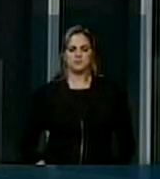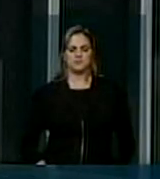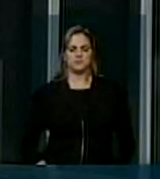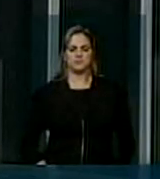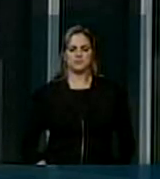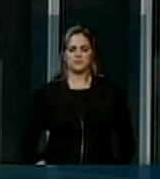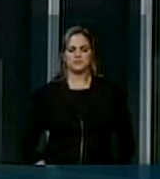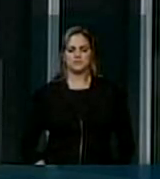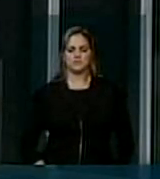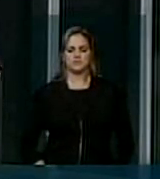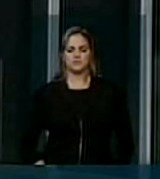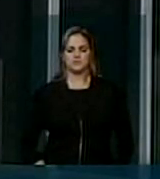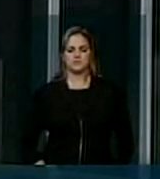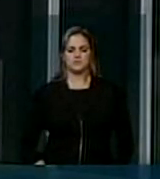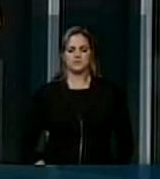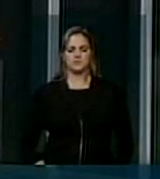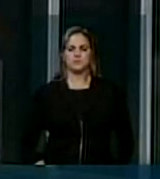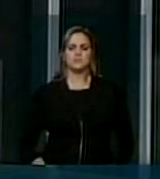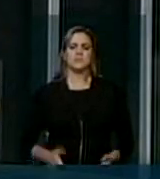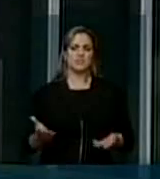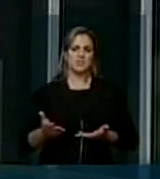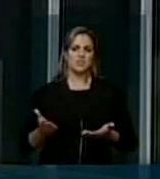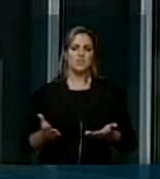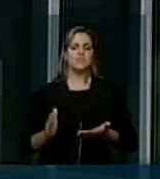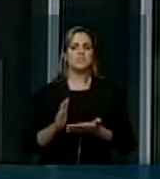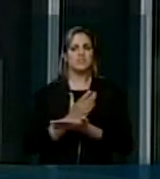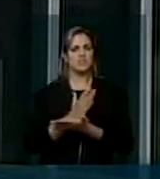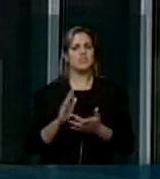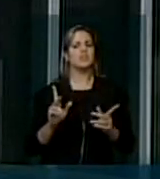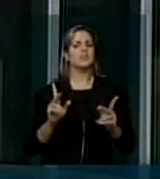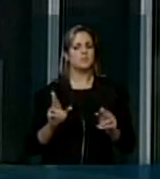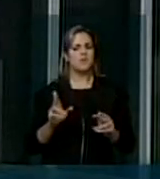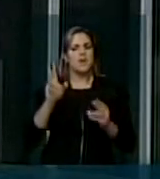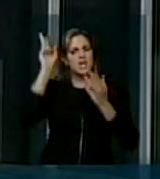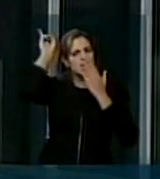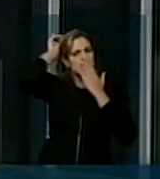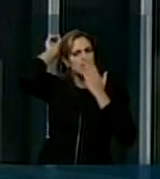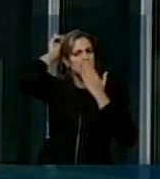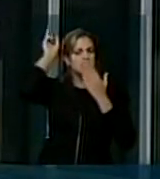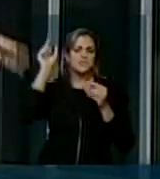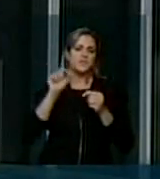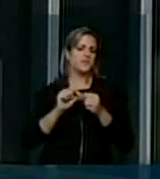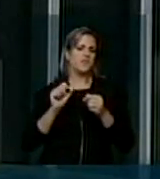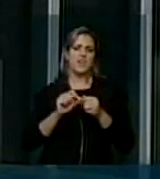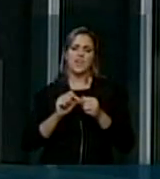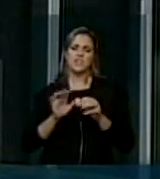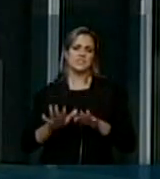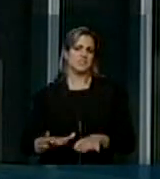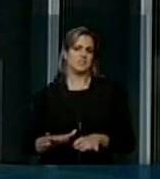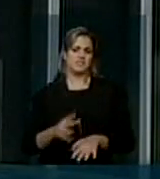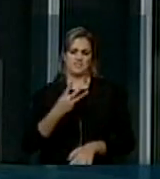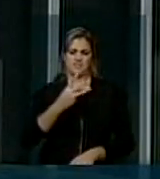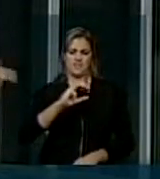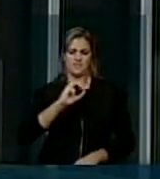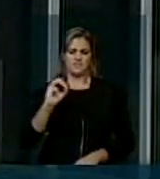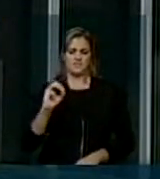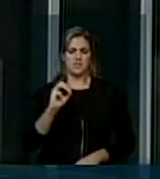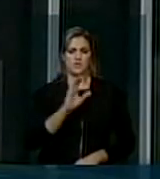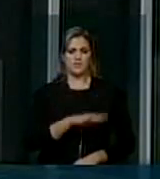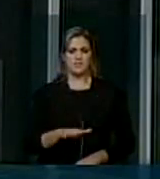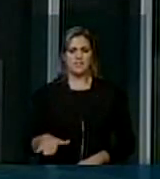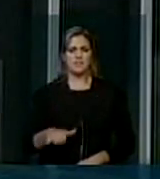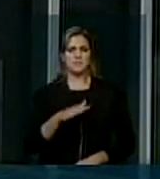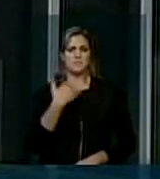como atualmente algumas etnias indígenas já o fazem no Brasil, quando 300 crianças indígenas